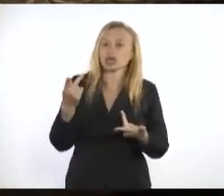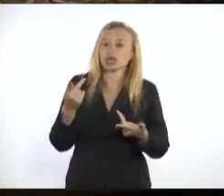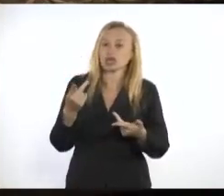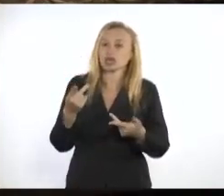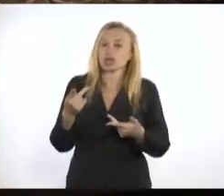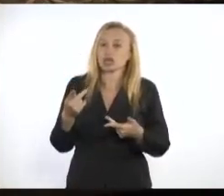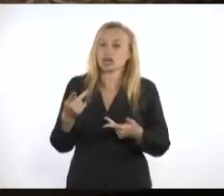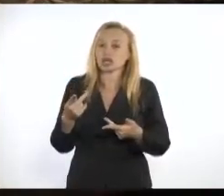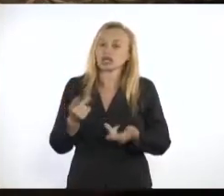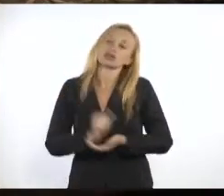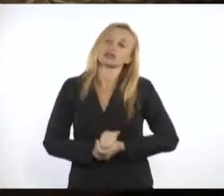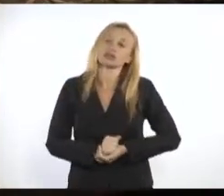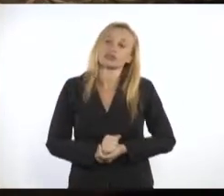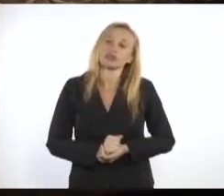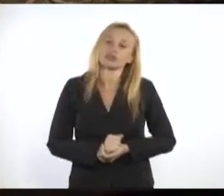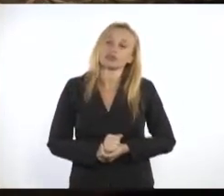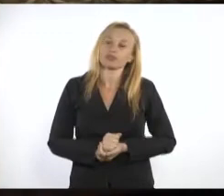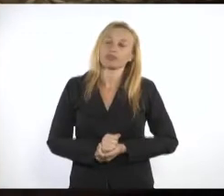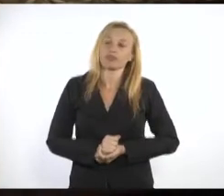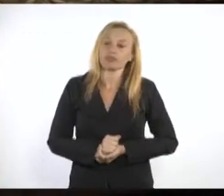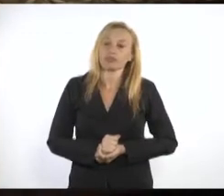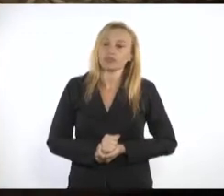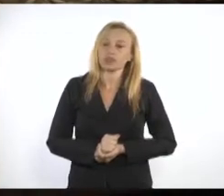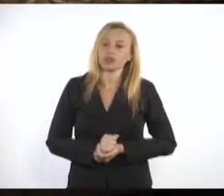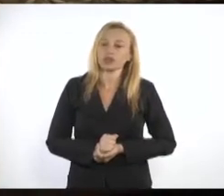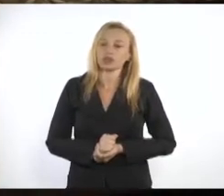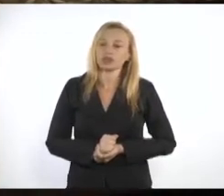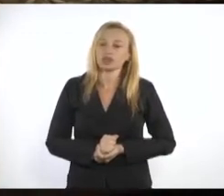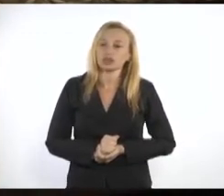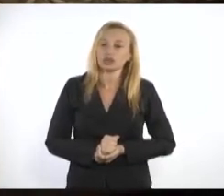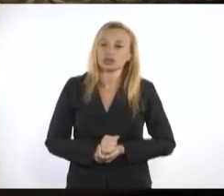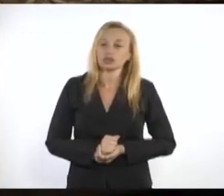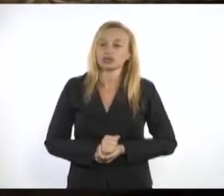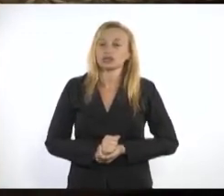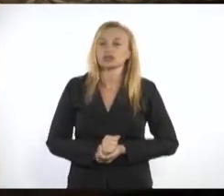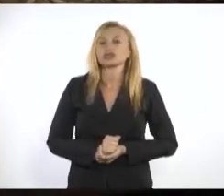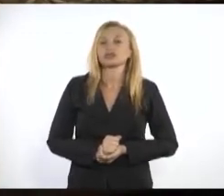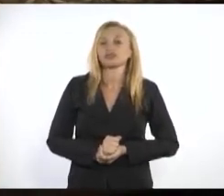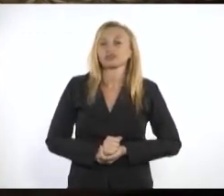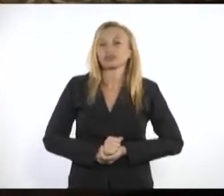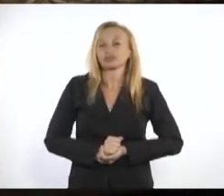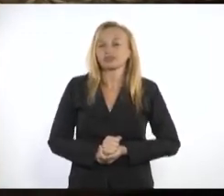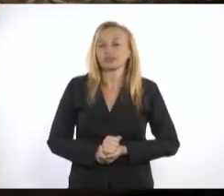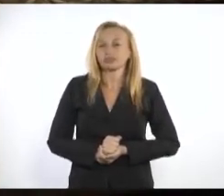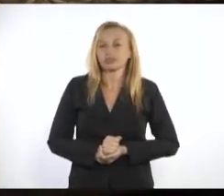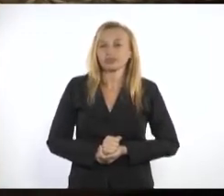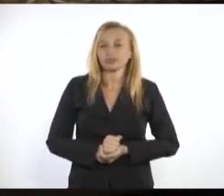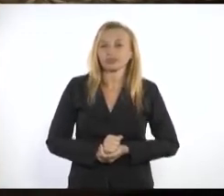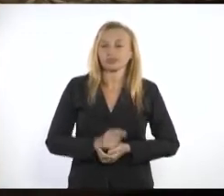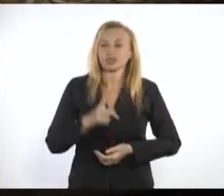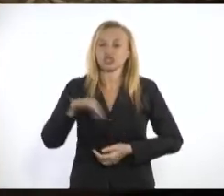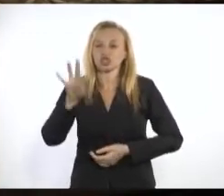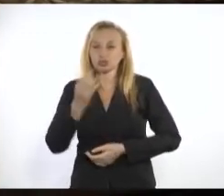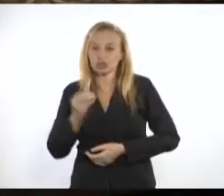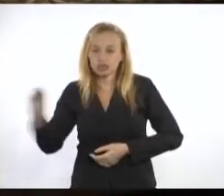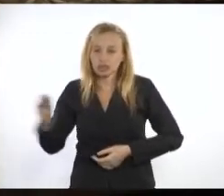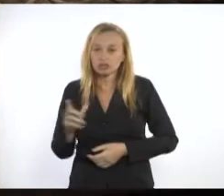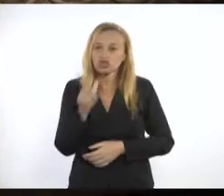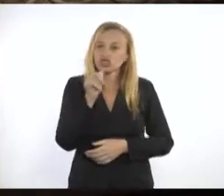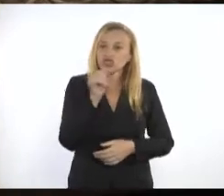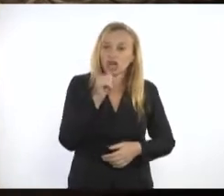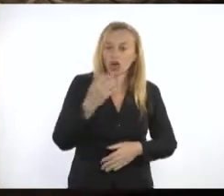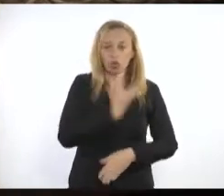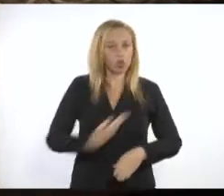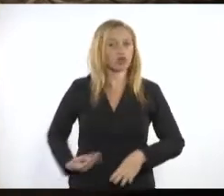e reestatizando companhias de abastecimento e distribuição de água, o governo